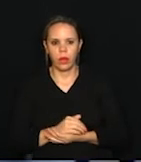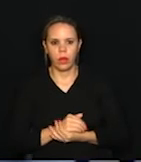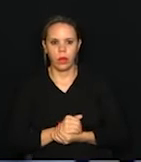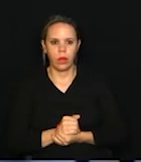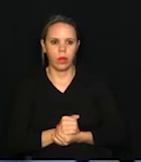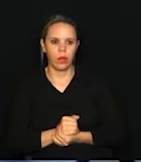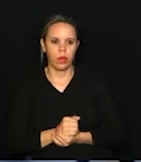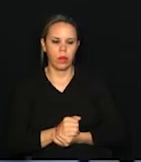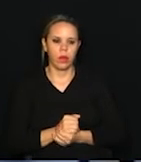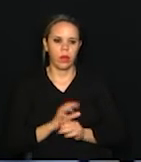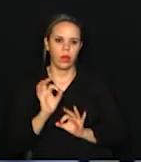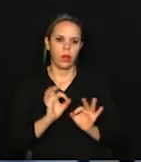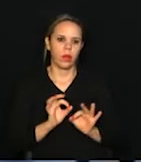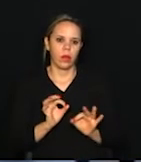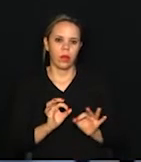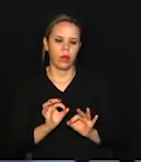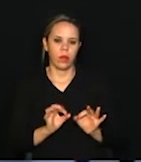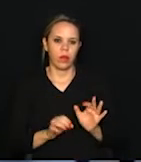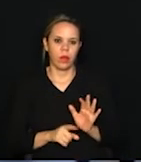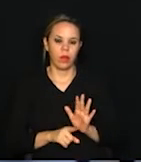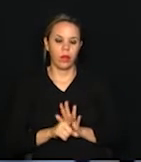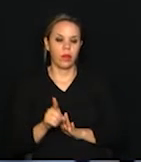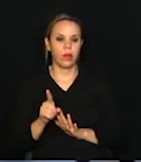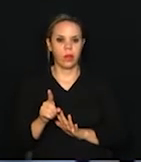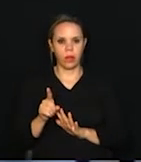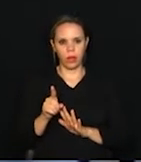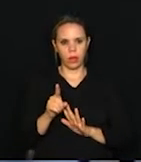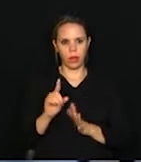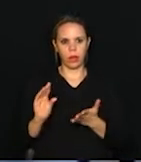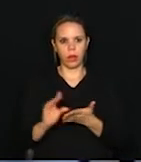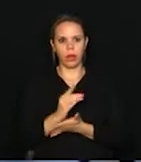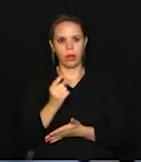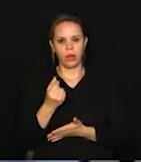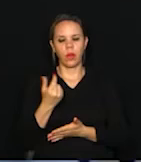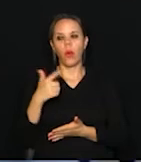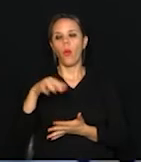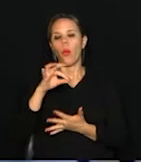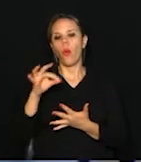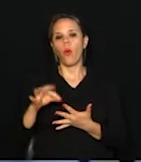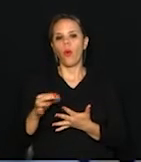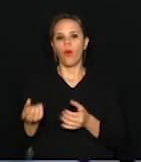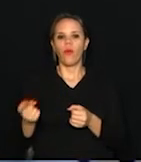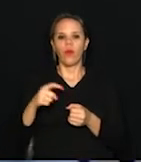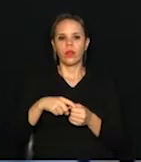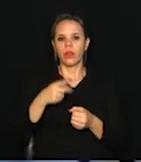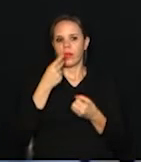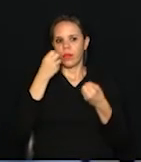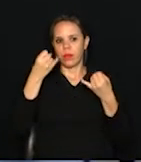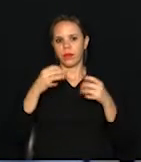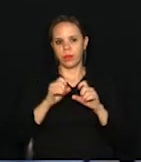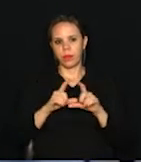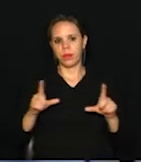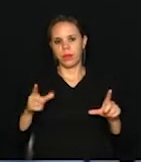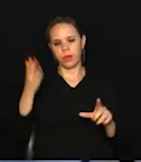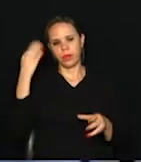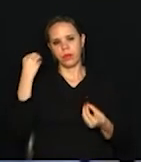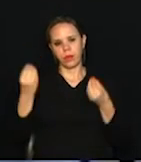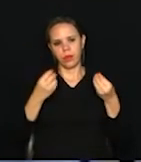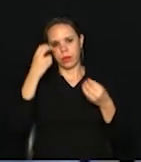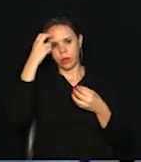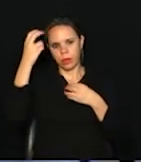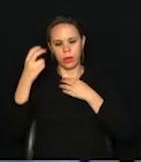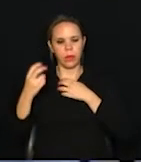mais organizadinha aqui. O Paulo pergunta quais são os outros recursos, né? Eu queria só voltar à sabedoria